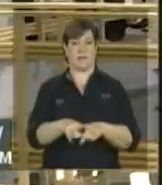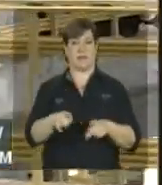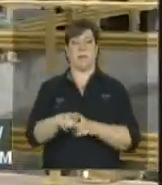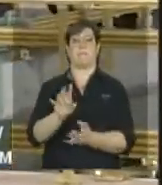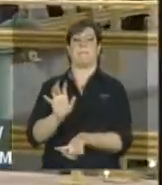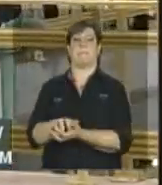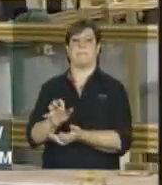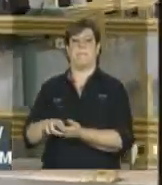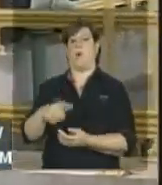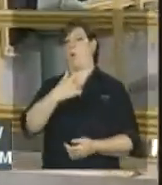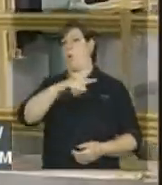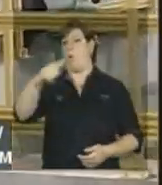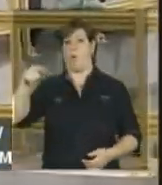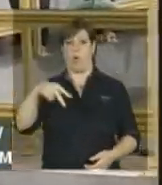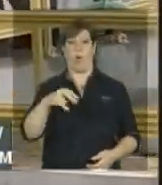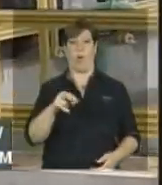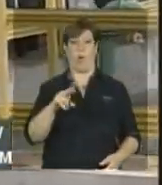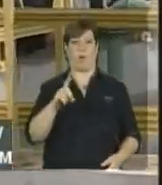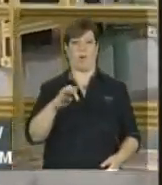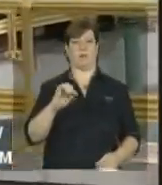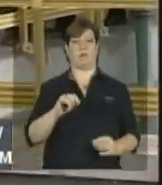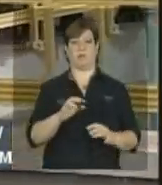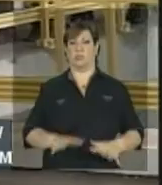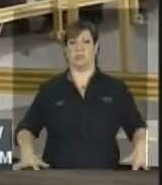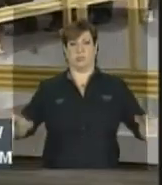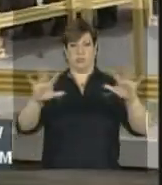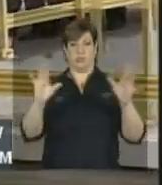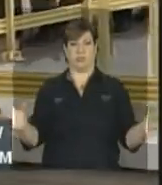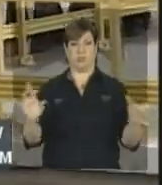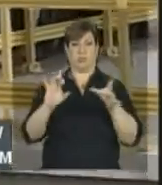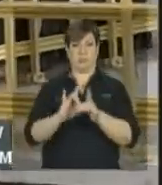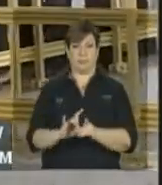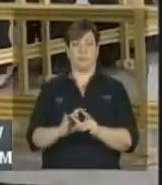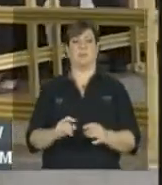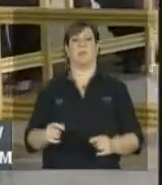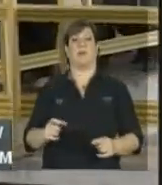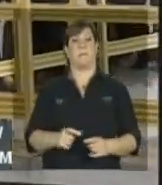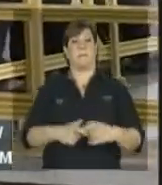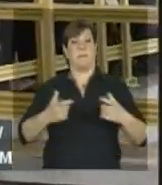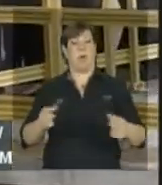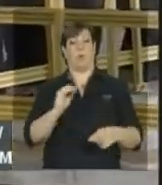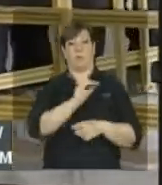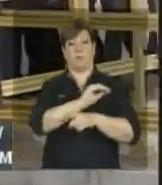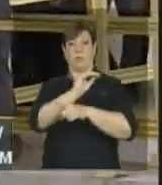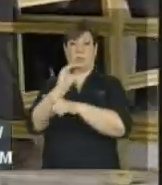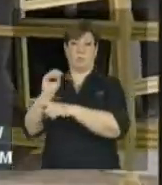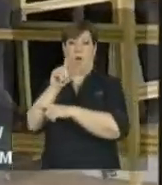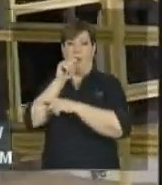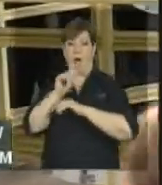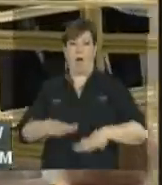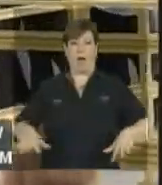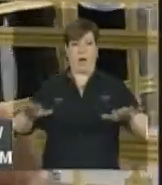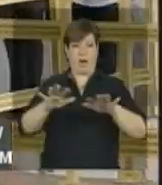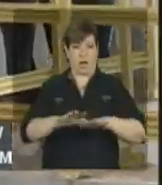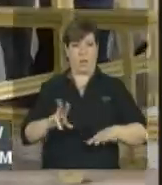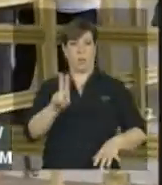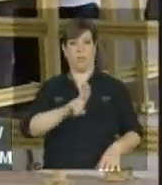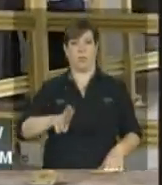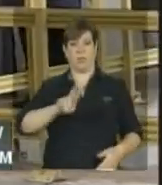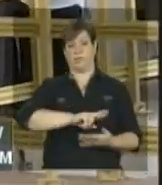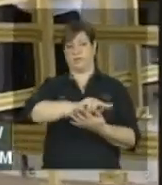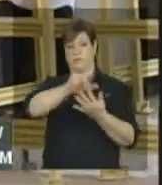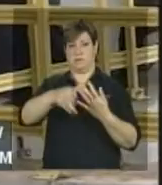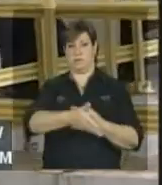em Pernambuco e outros do Nordeste estarão ligados para uma maior garantia de fornecimento de água para os diversos usos das